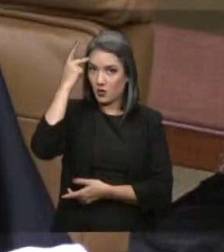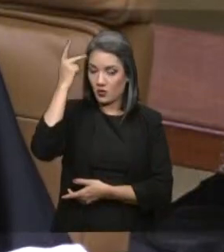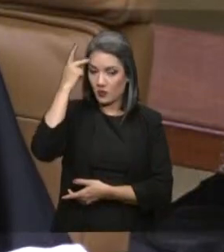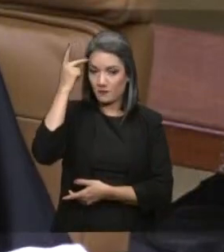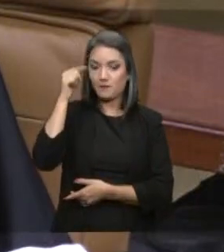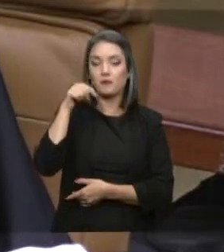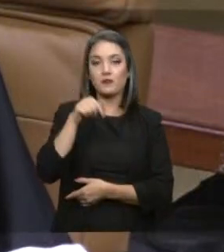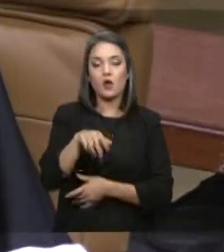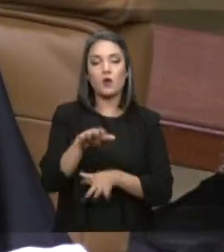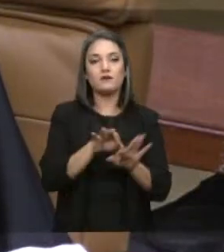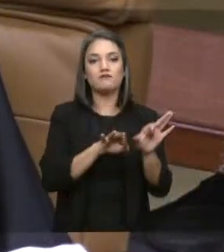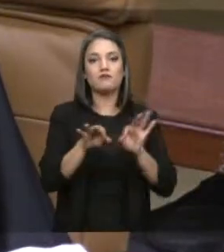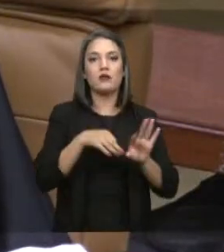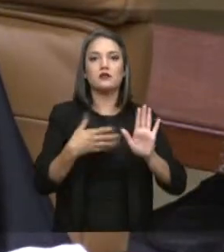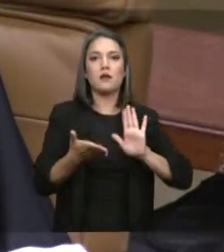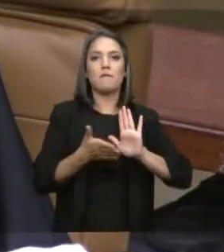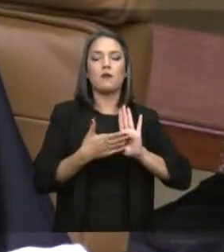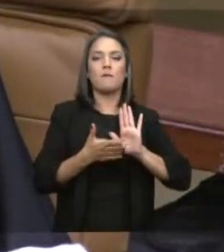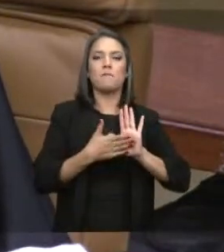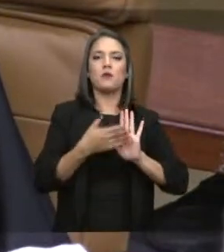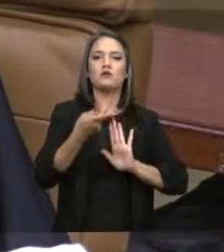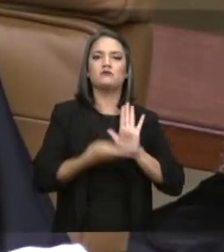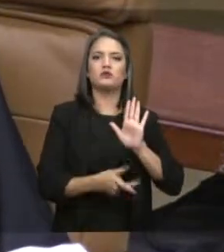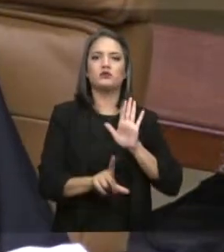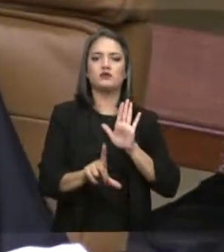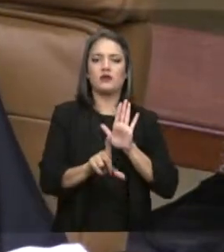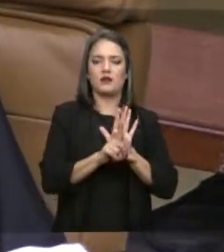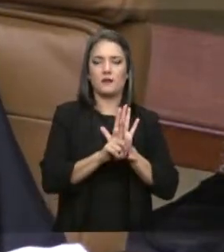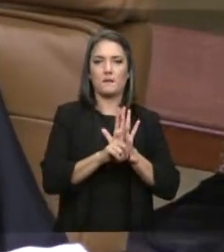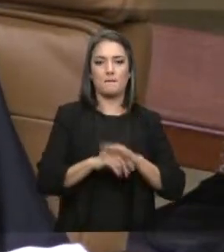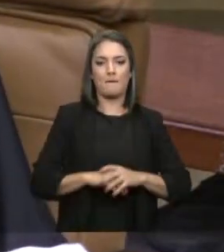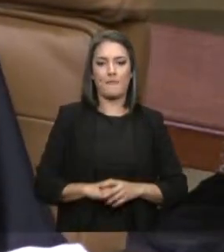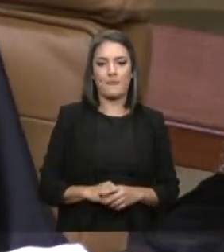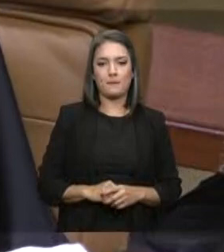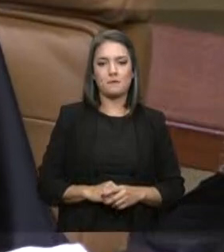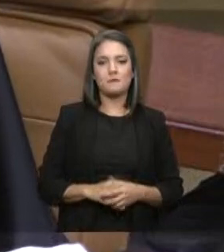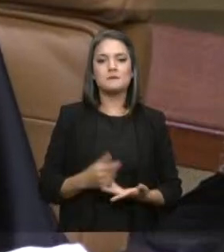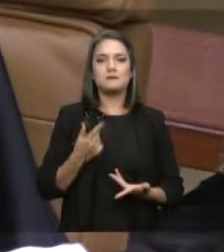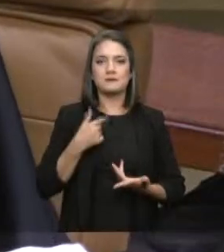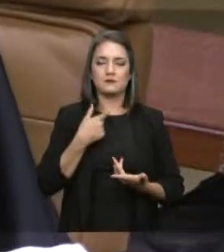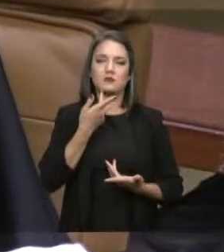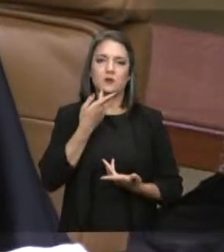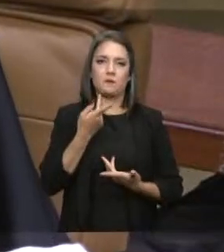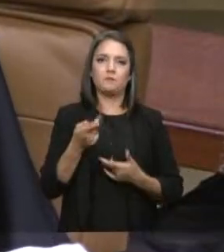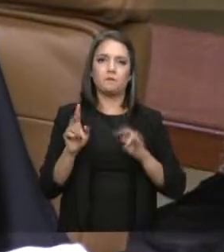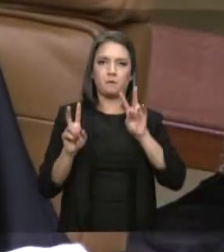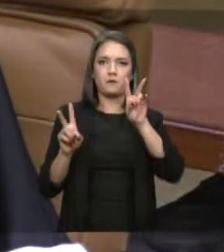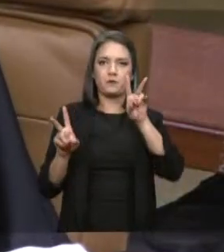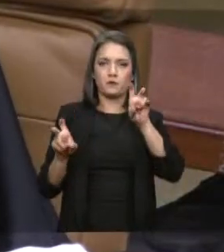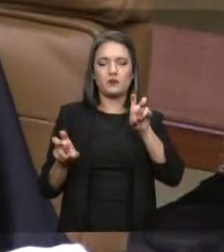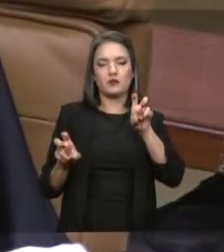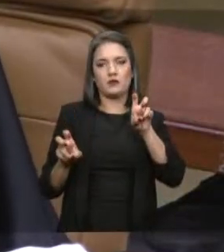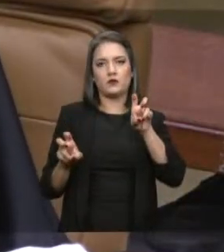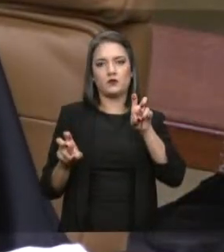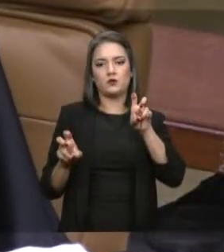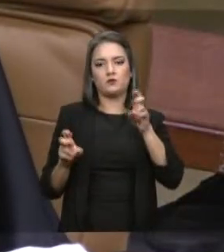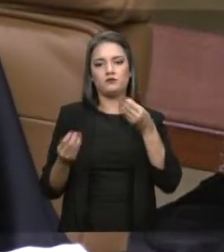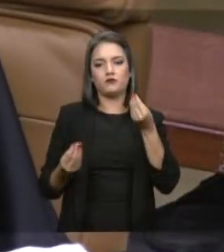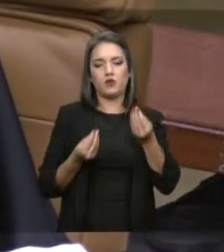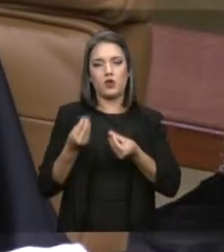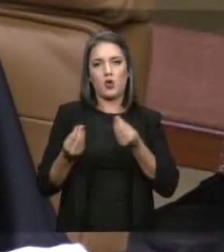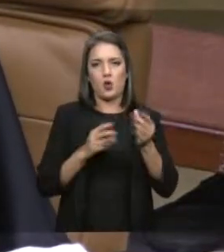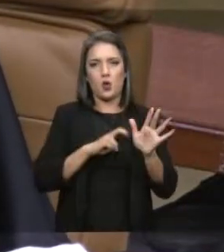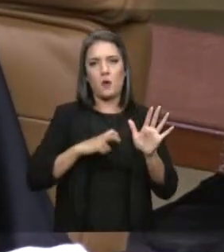elaborado quando da propositura do projeto de lei que lhe deu origem me permite citar um trecho deste